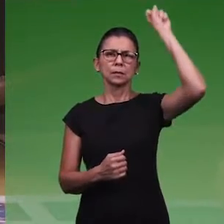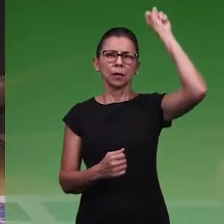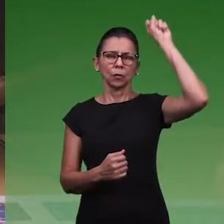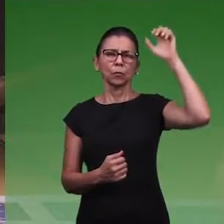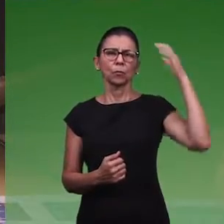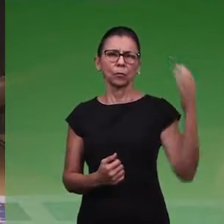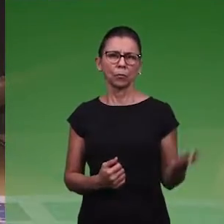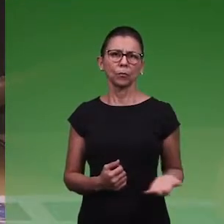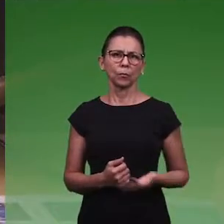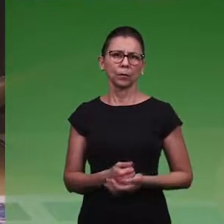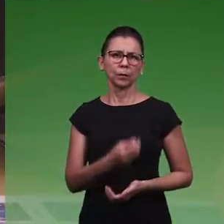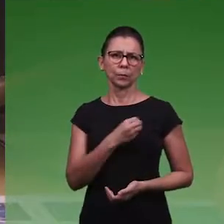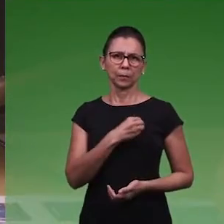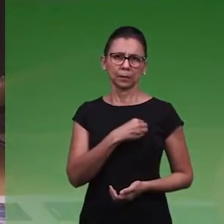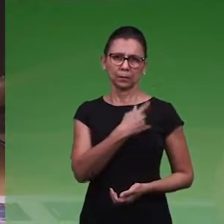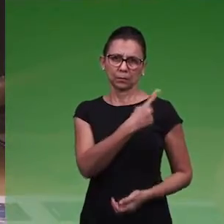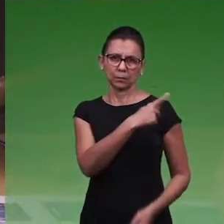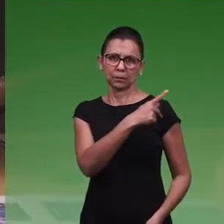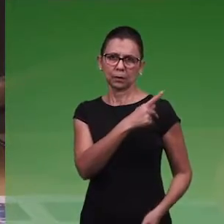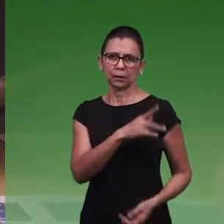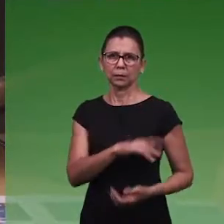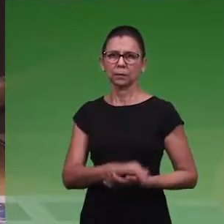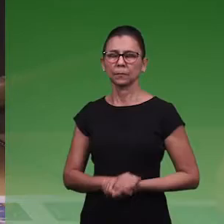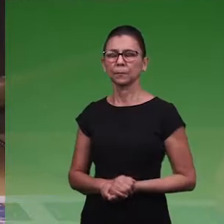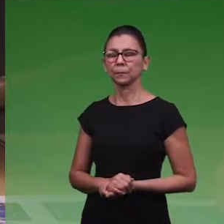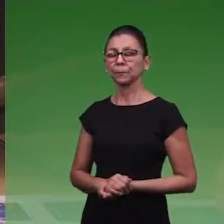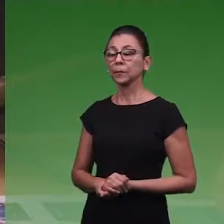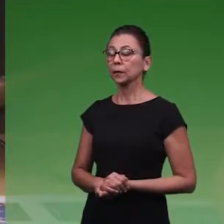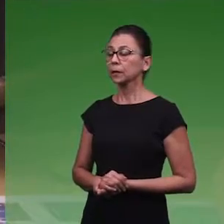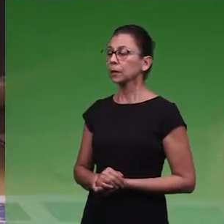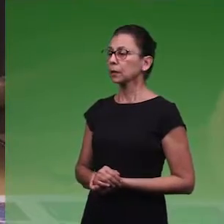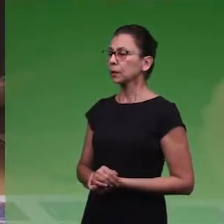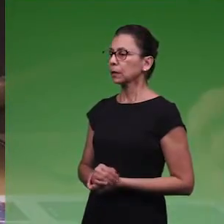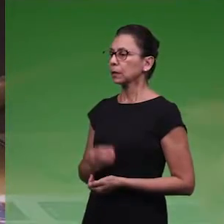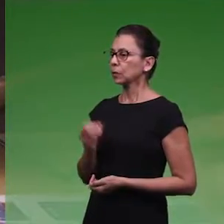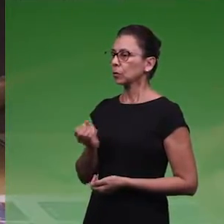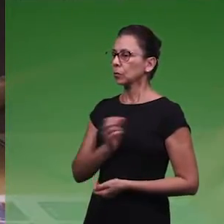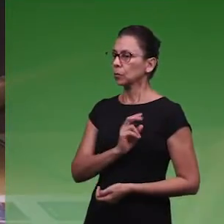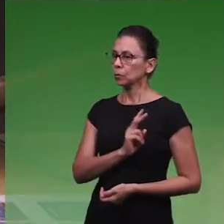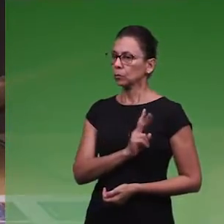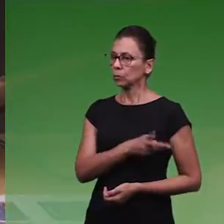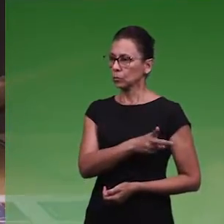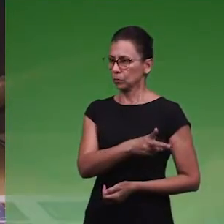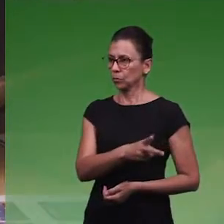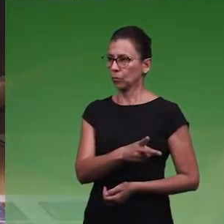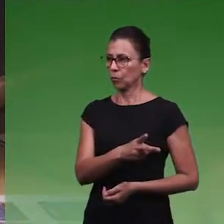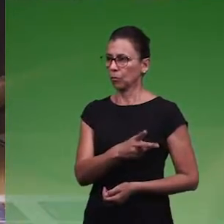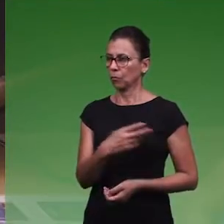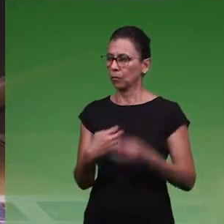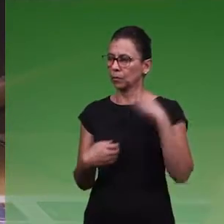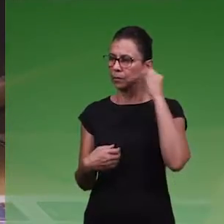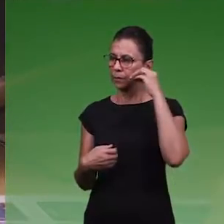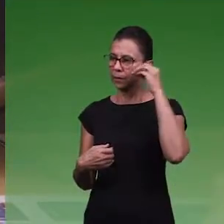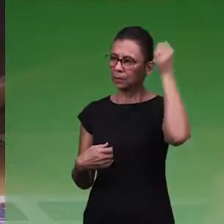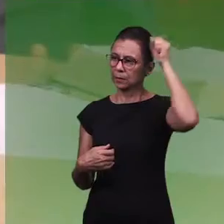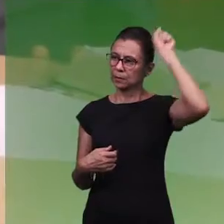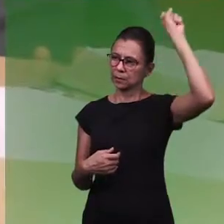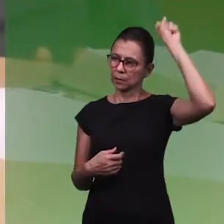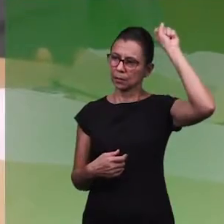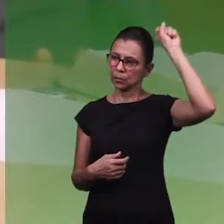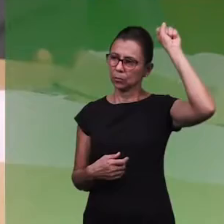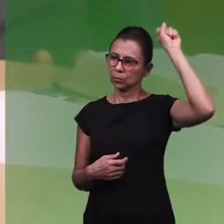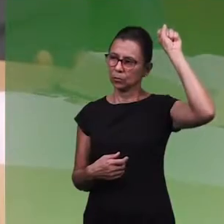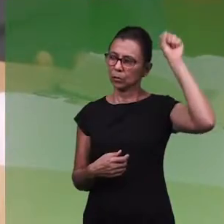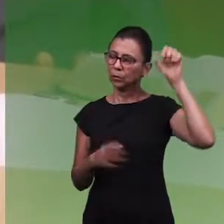do pecado, aquilo que ele fez. Qual foi a continuidade, então? Como se deu a sequência da experiência de Saul e,